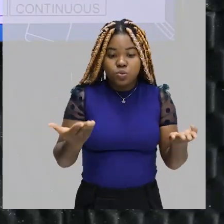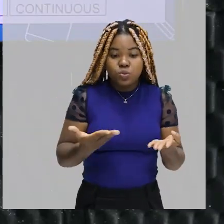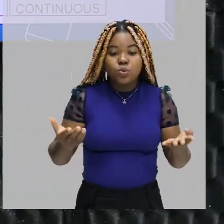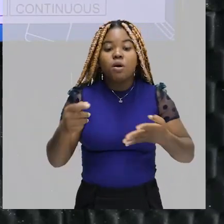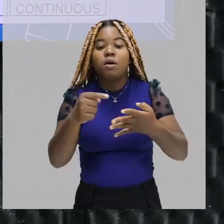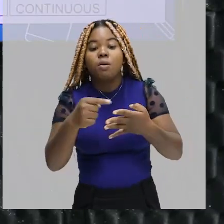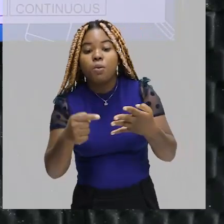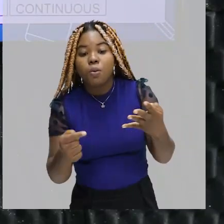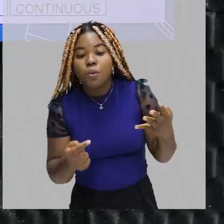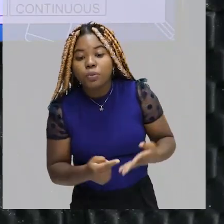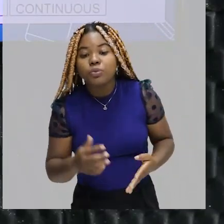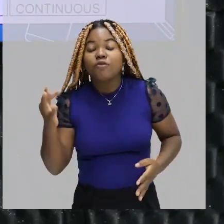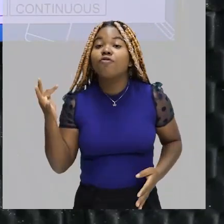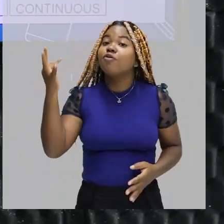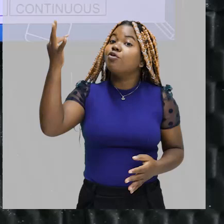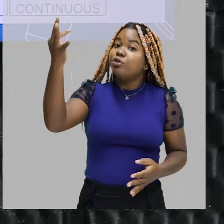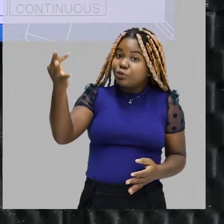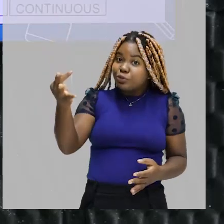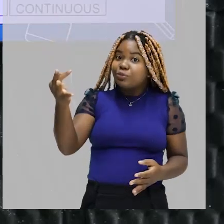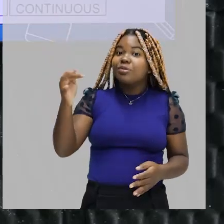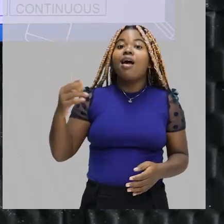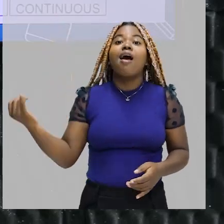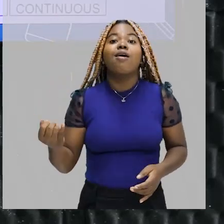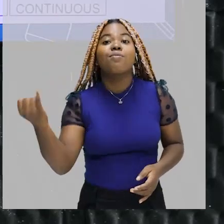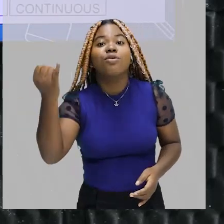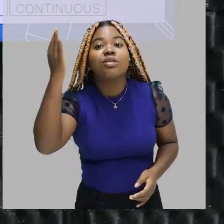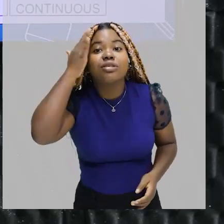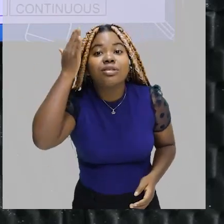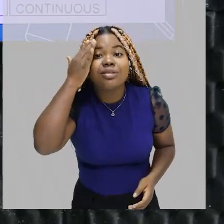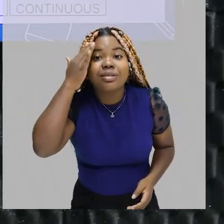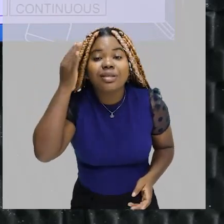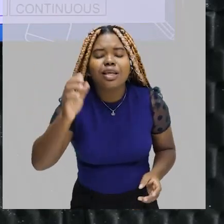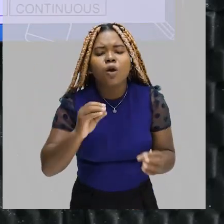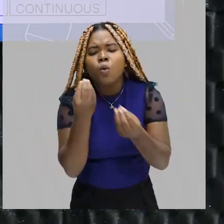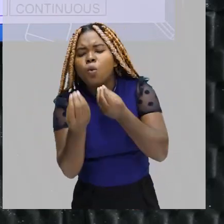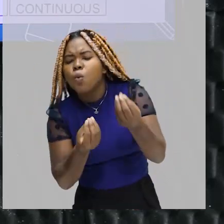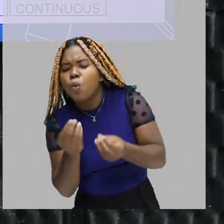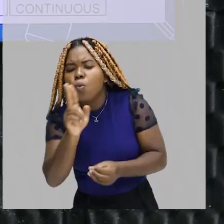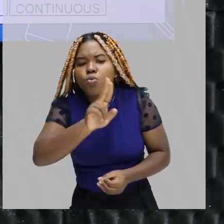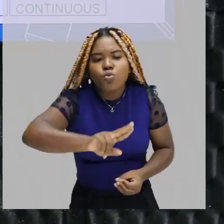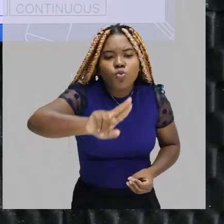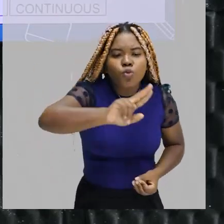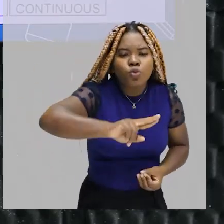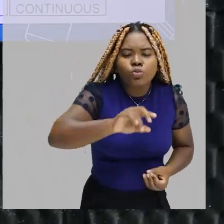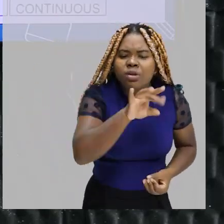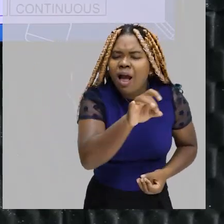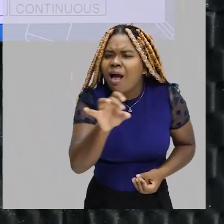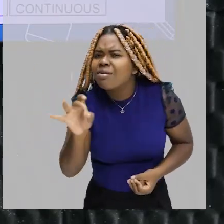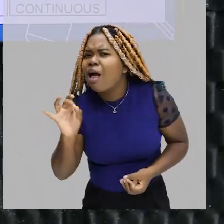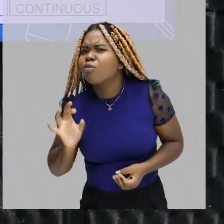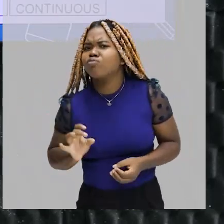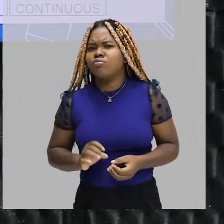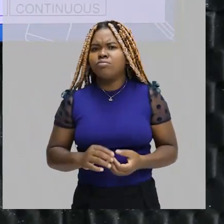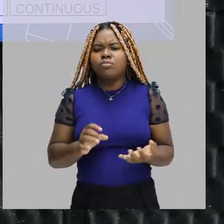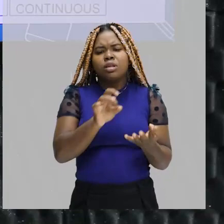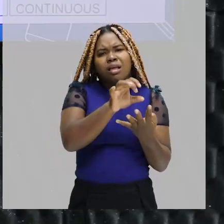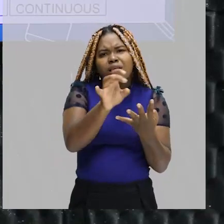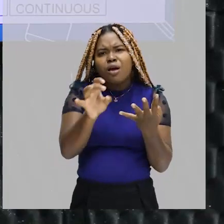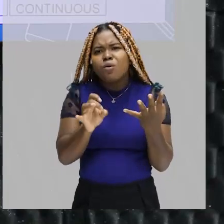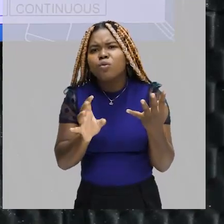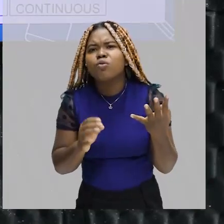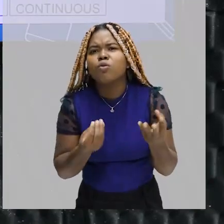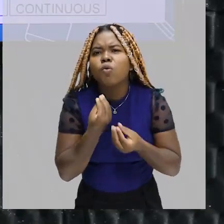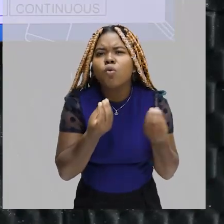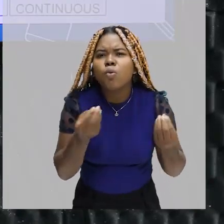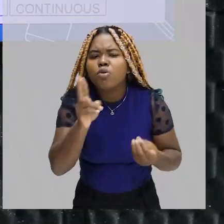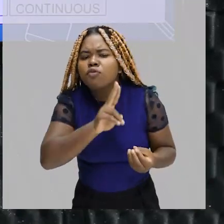futuro. Daí a importância da gente entender quando que eu uso cada um dos tempos verbais, o que que eu quero expressar em cada